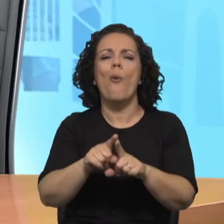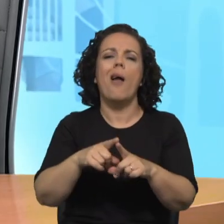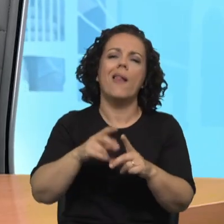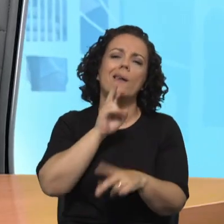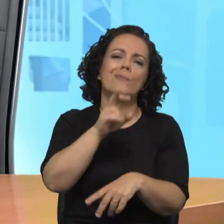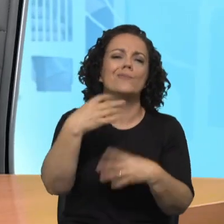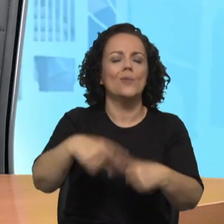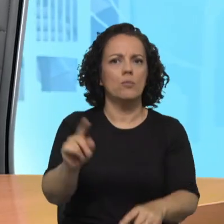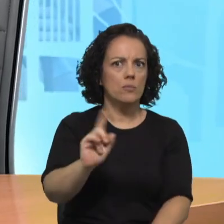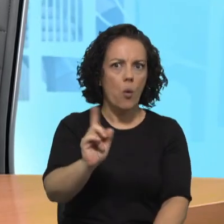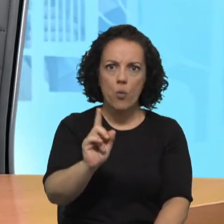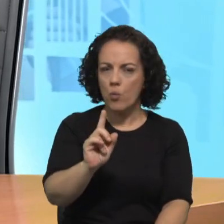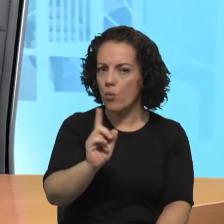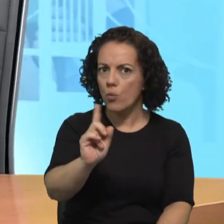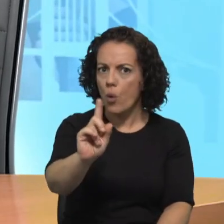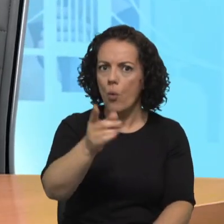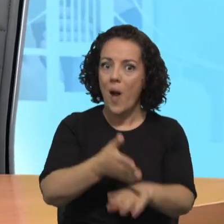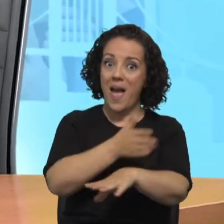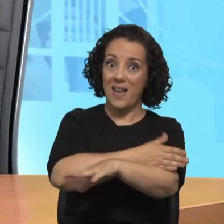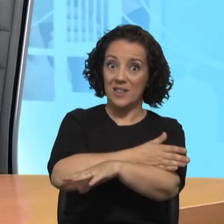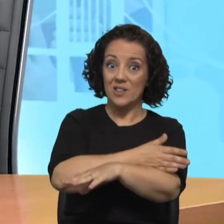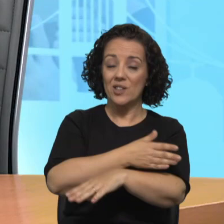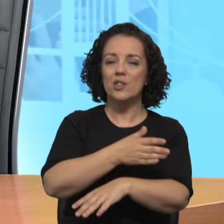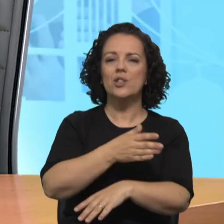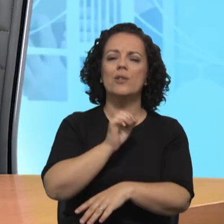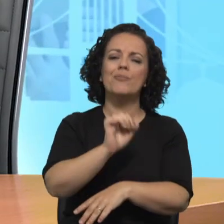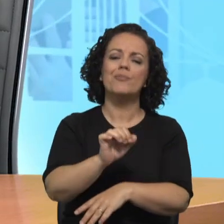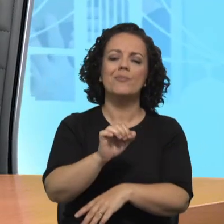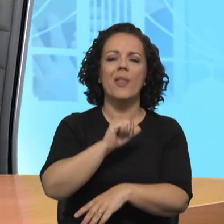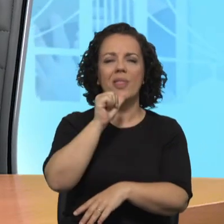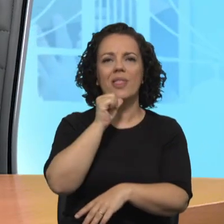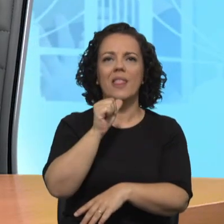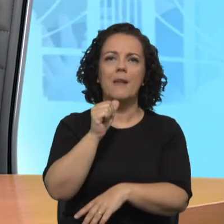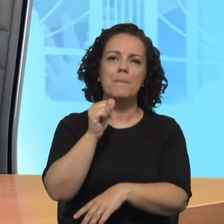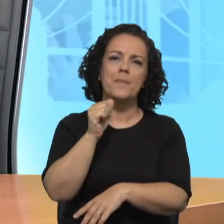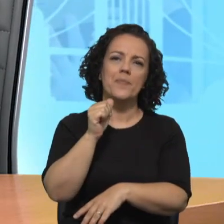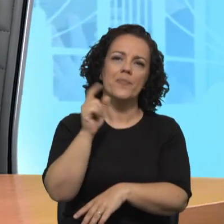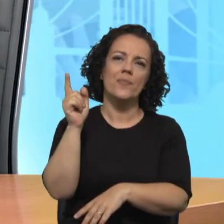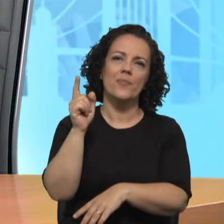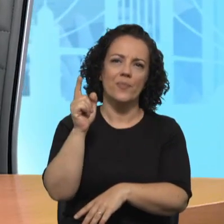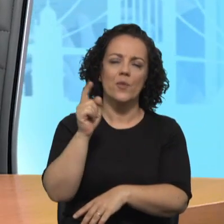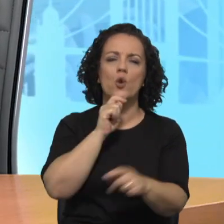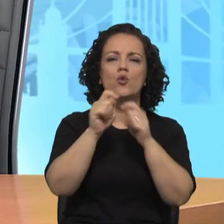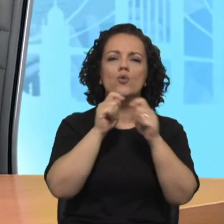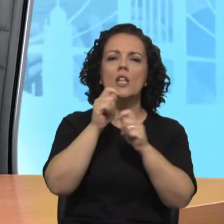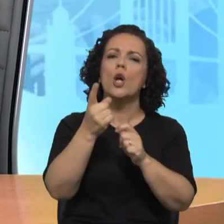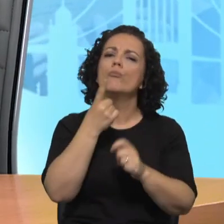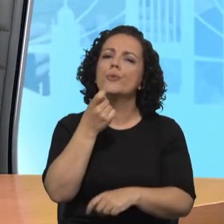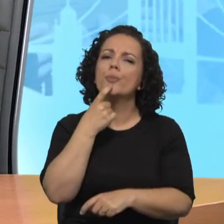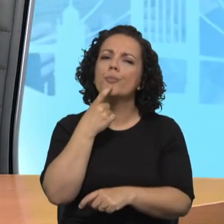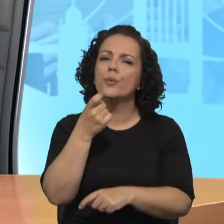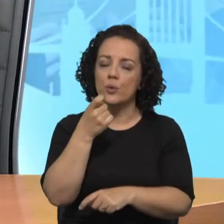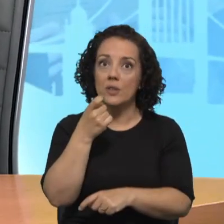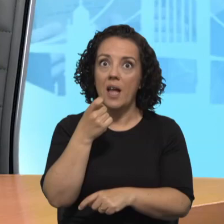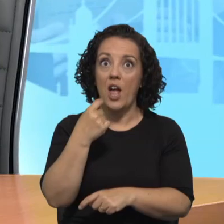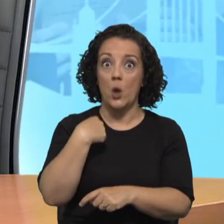na viagem anterior, também no momento das perguntas que ele, enfim, que os jornalistas lhe fazem, eu já estava